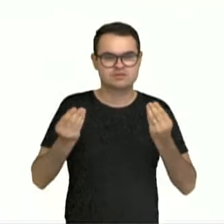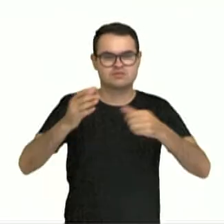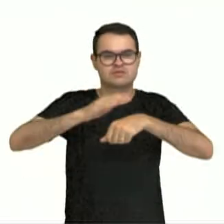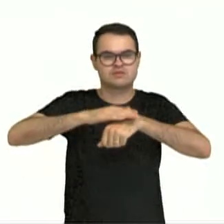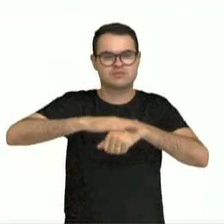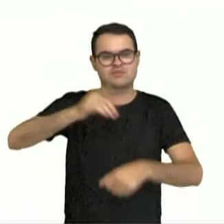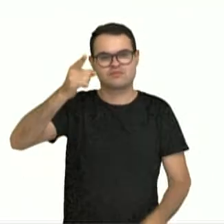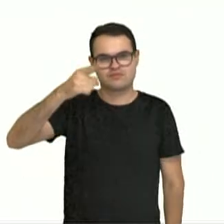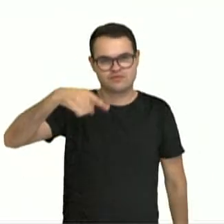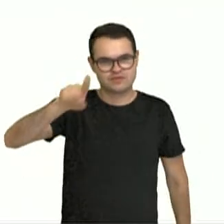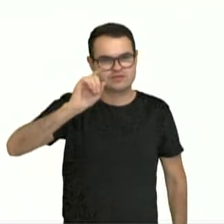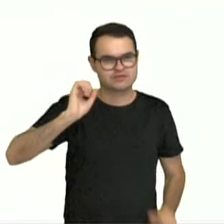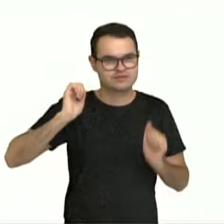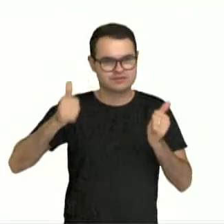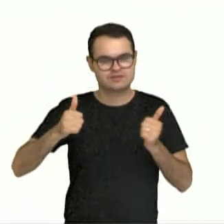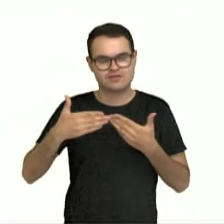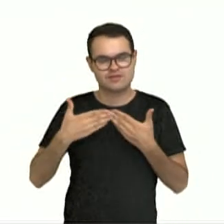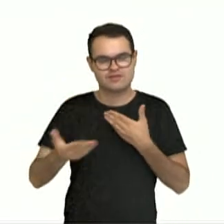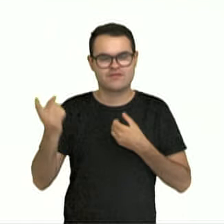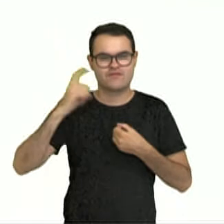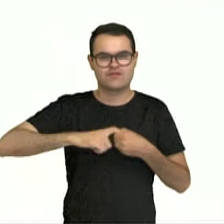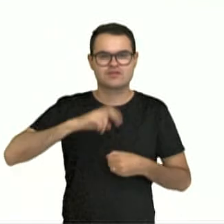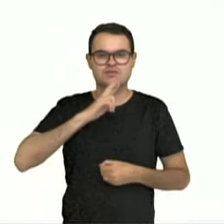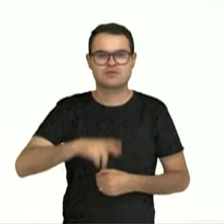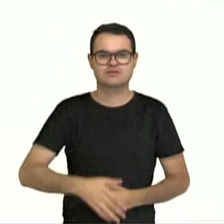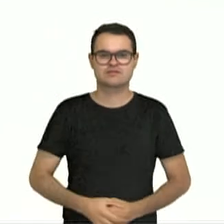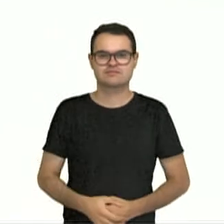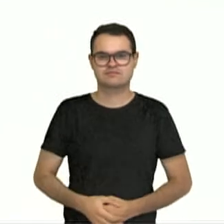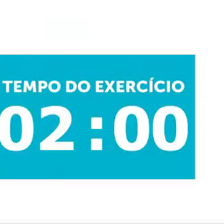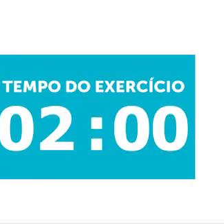a partir dessa dica e a gente já volta com a resposta.